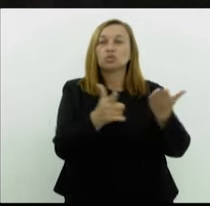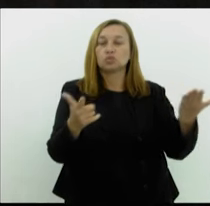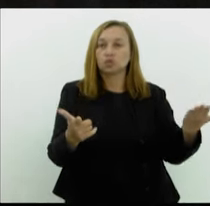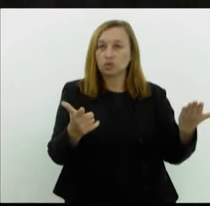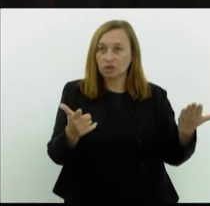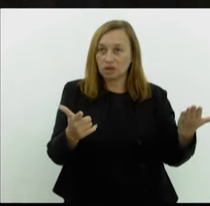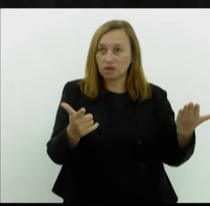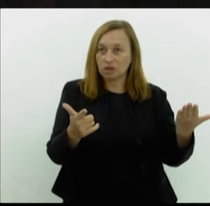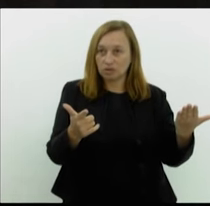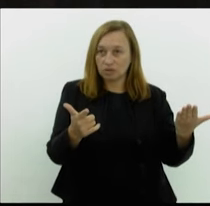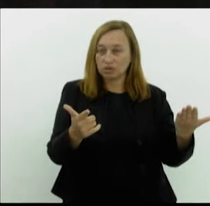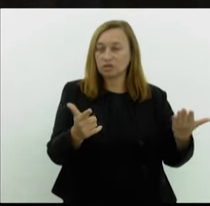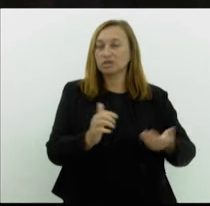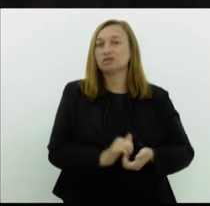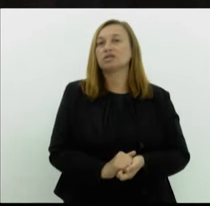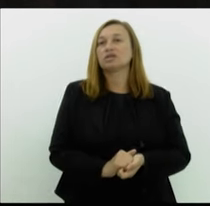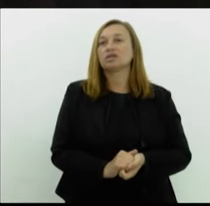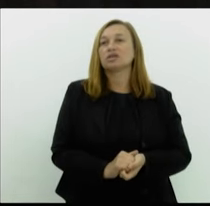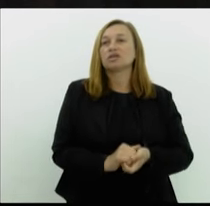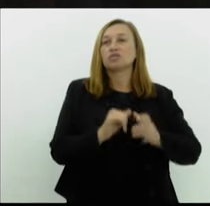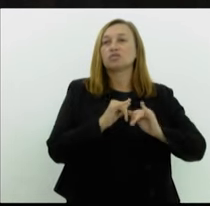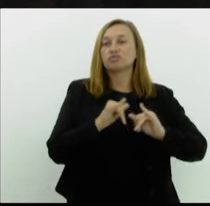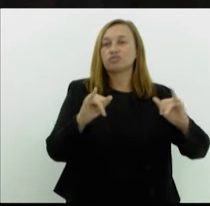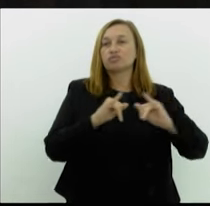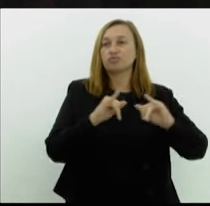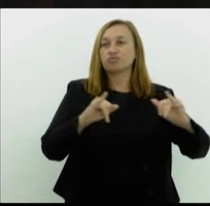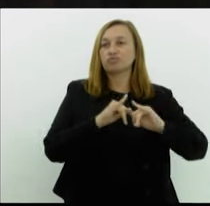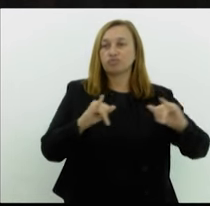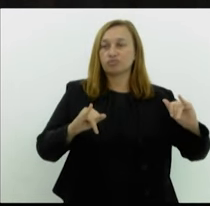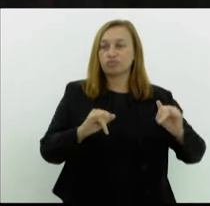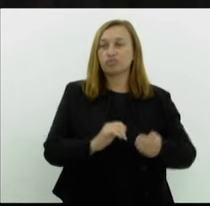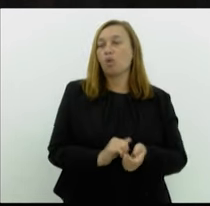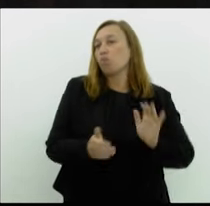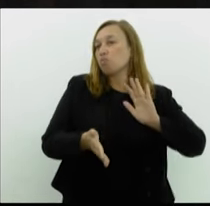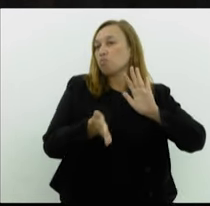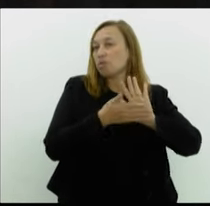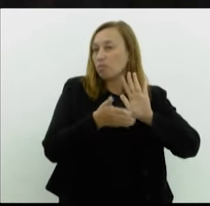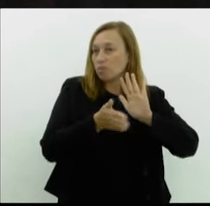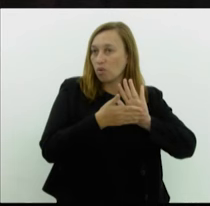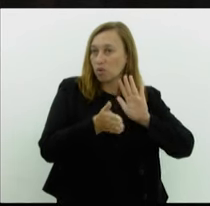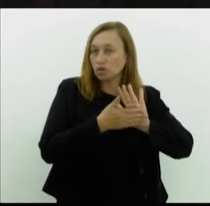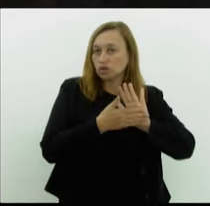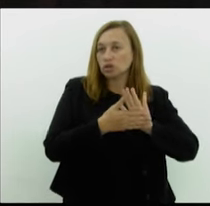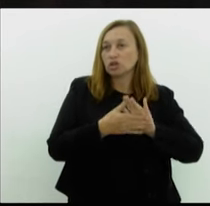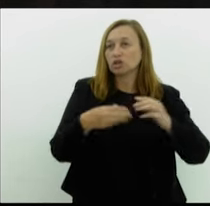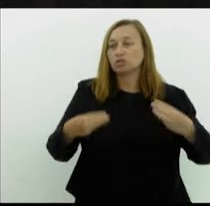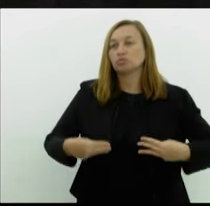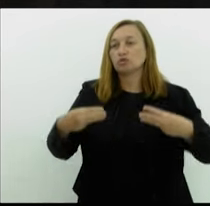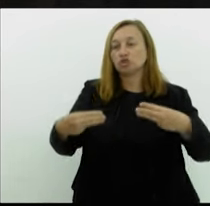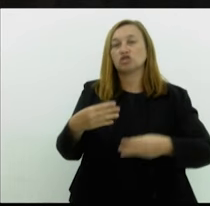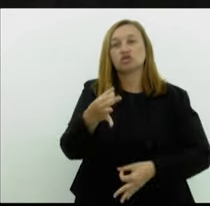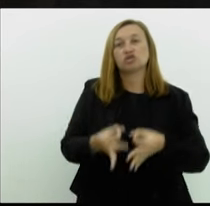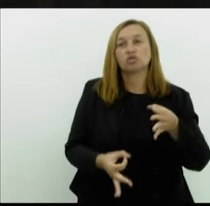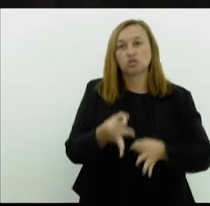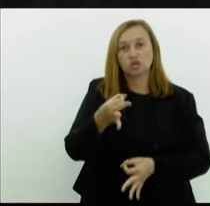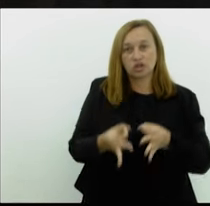pautam sucessivamente uma proposta do ministro da